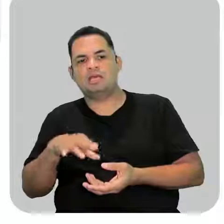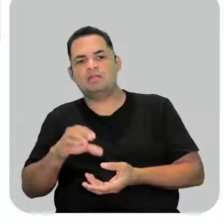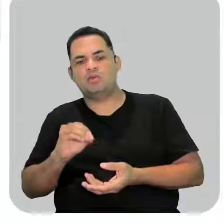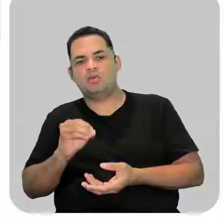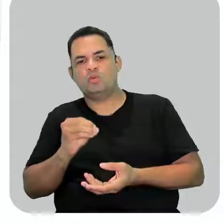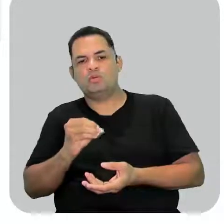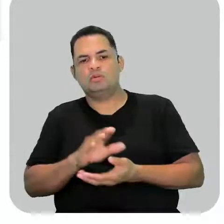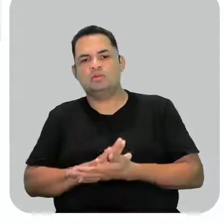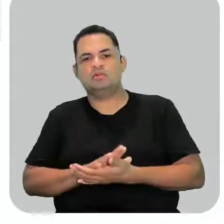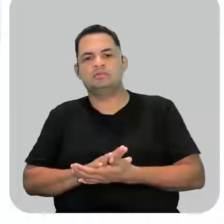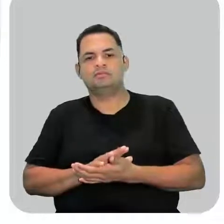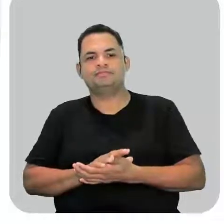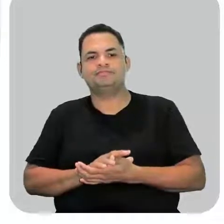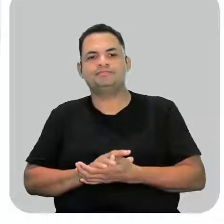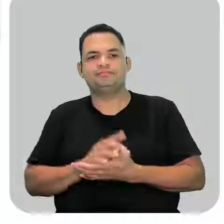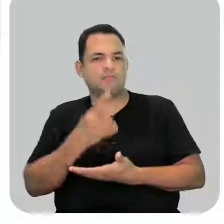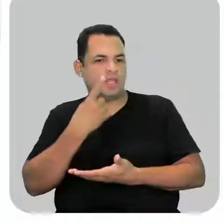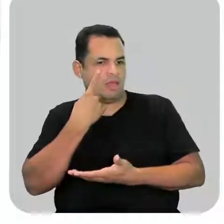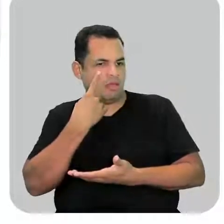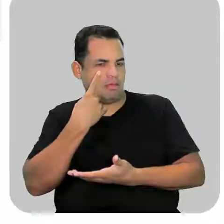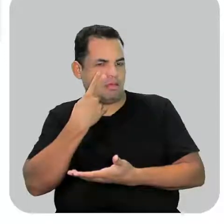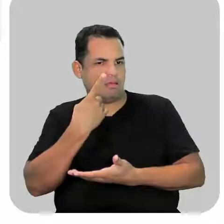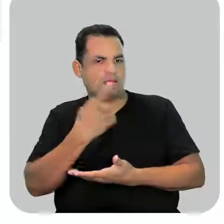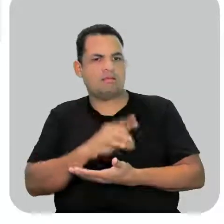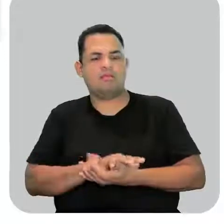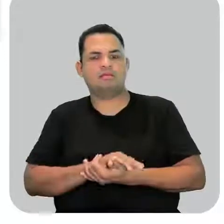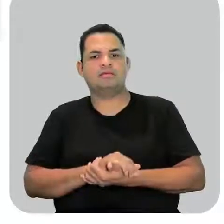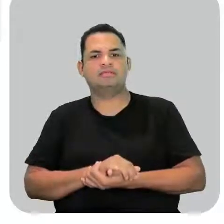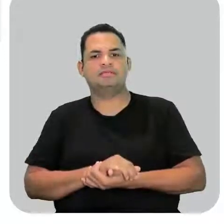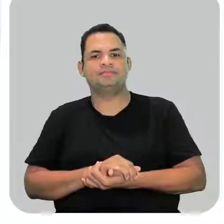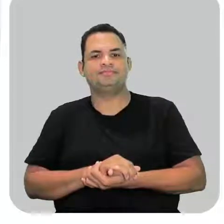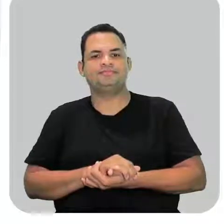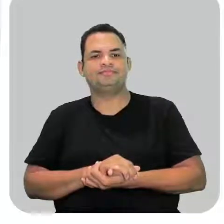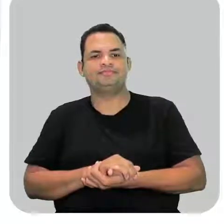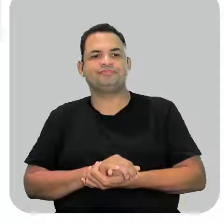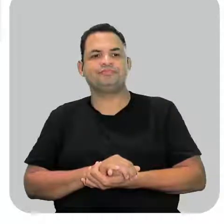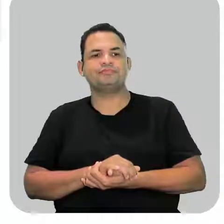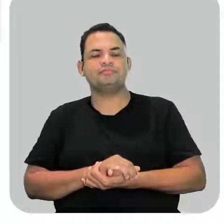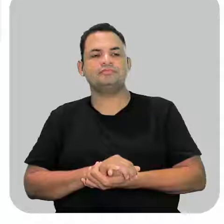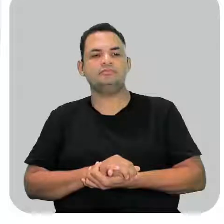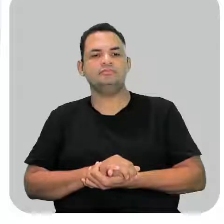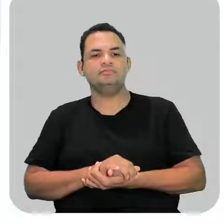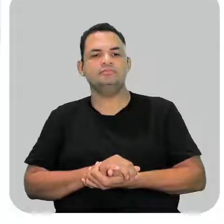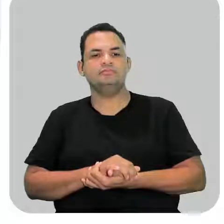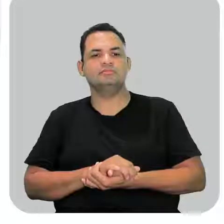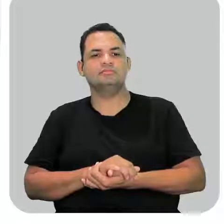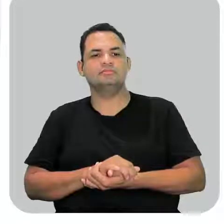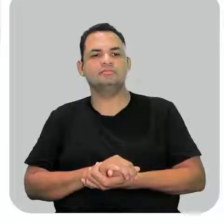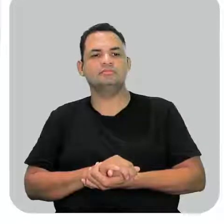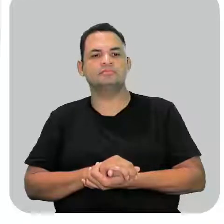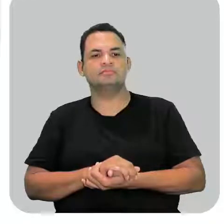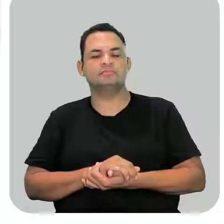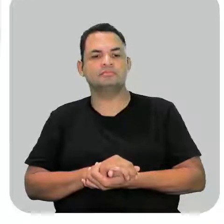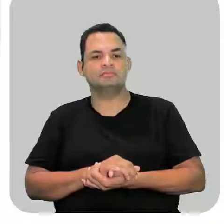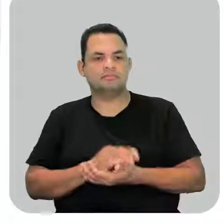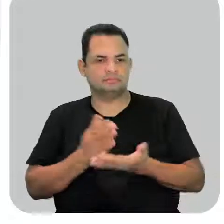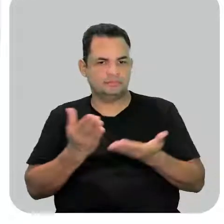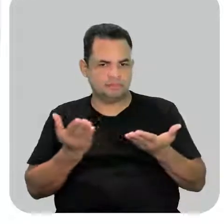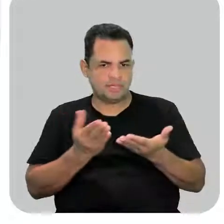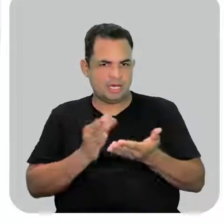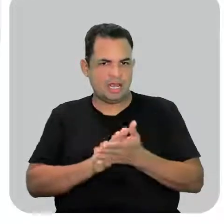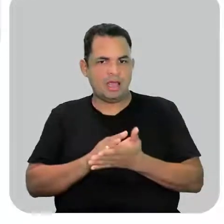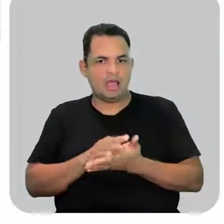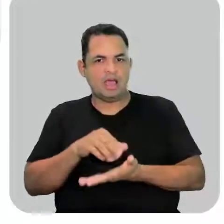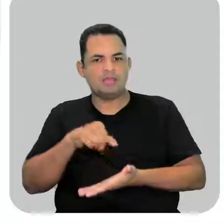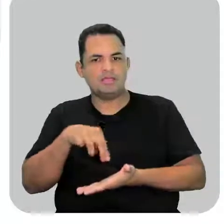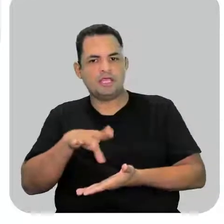nitrometano. Então, observa aqui, ó, o nomezinho que eu acabei de falar. Nesse caso dos